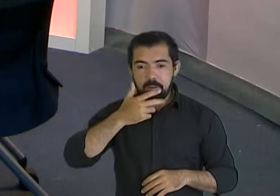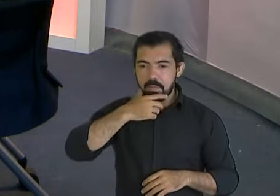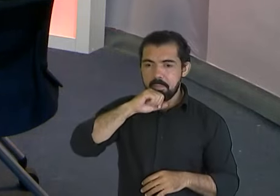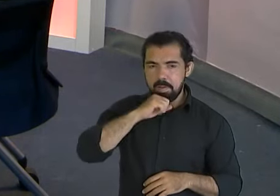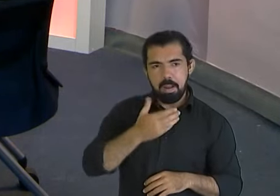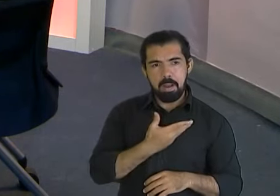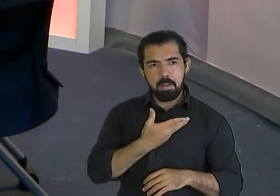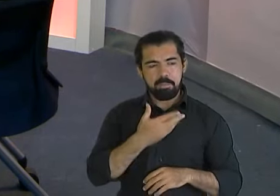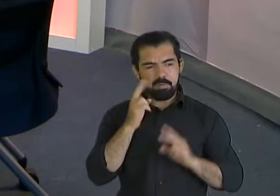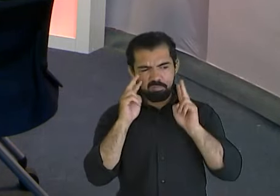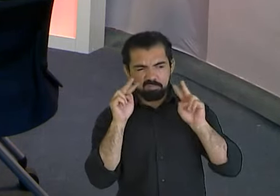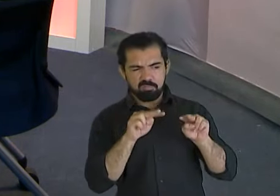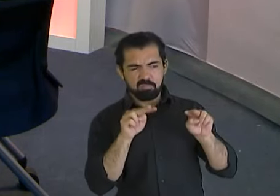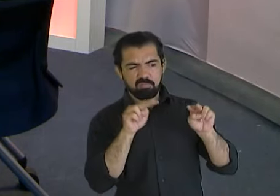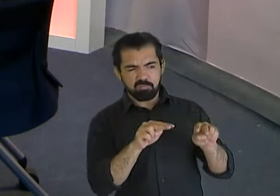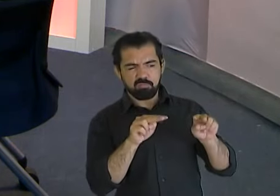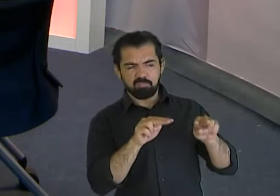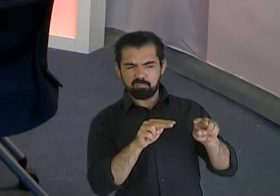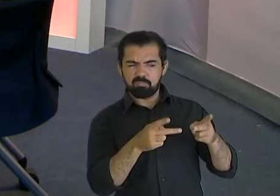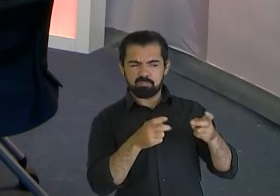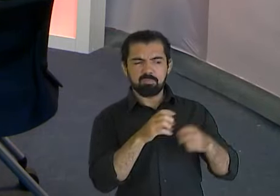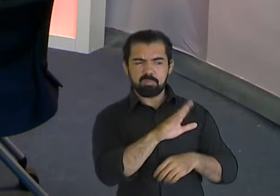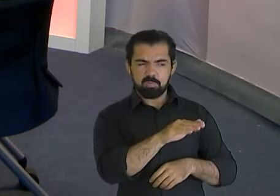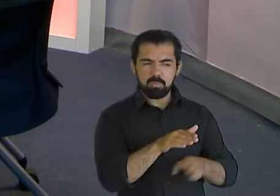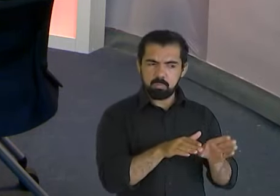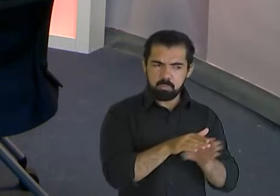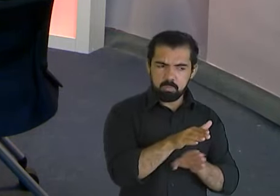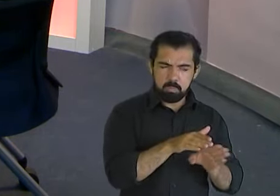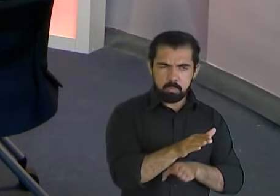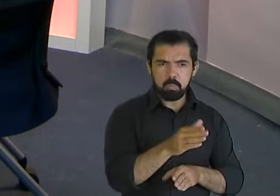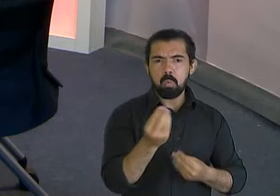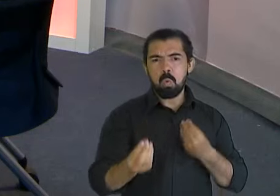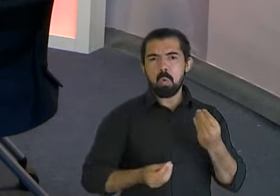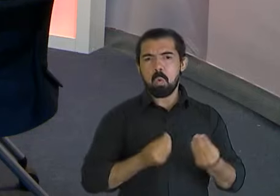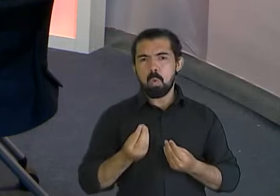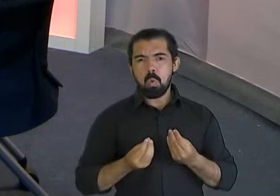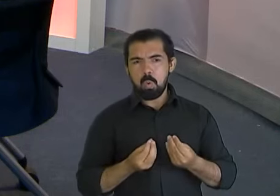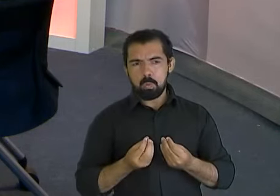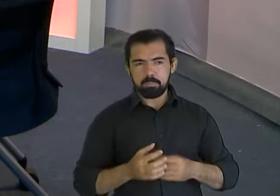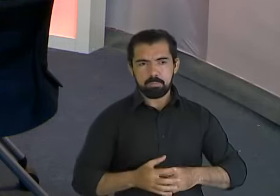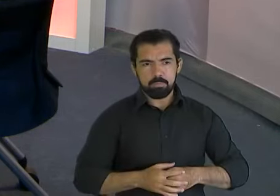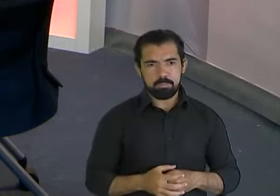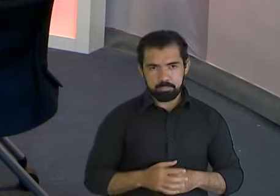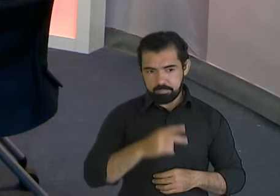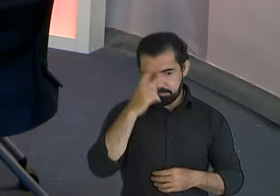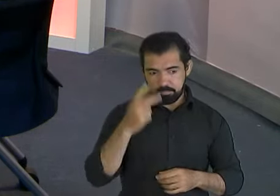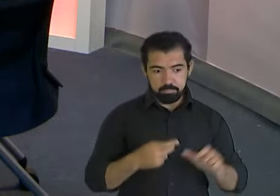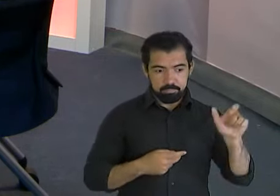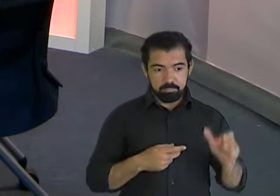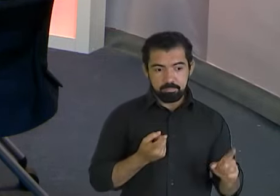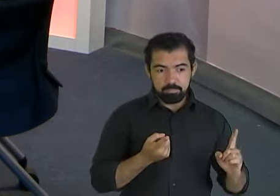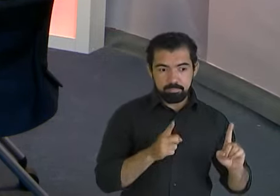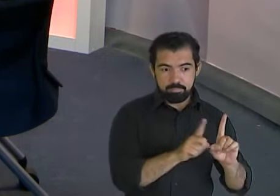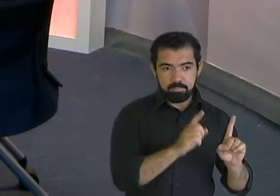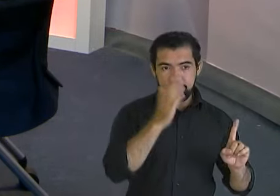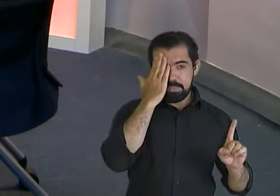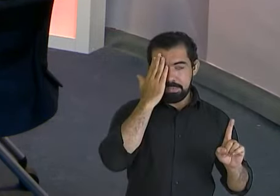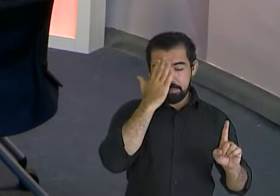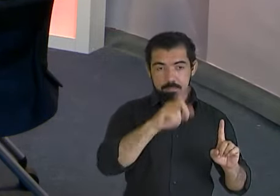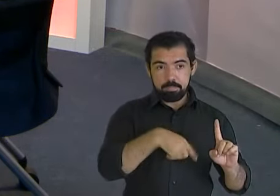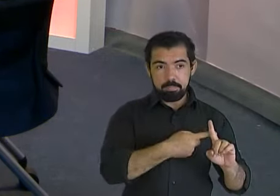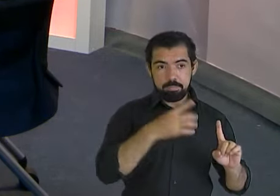Um grupo de apoio, ou, enfim, uma forma da pessoa que está próxima entender e saber